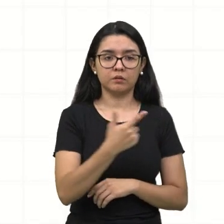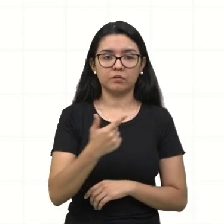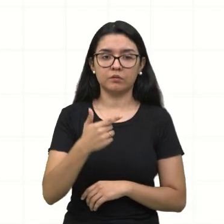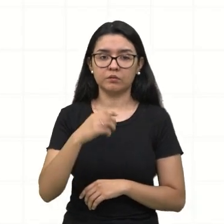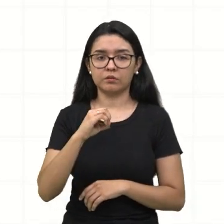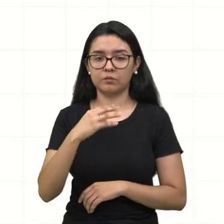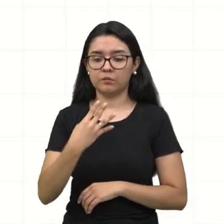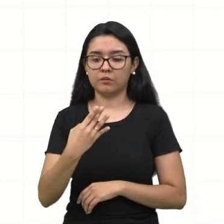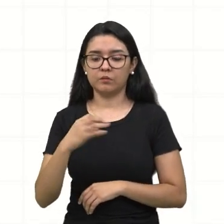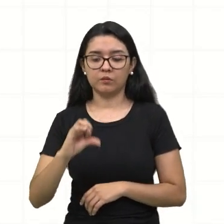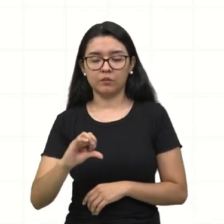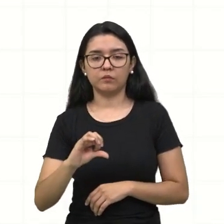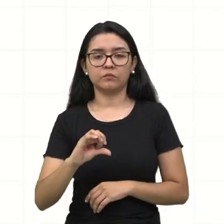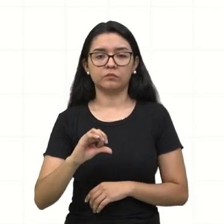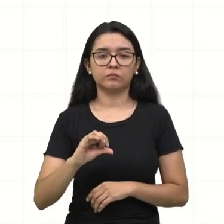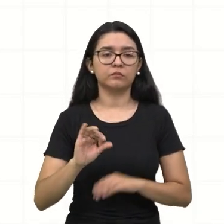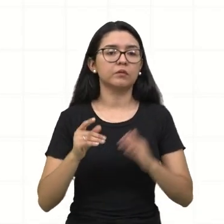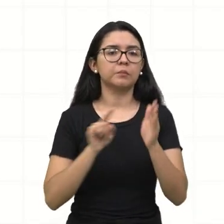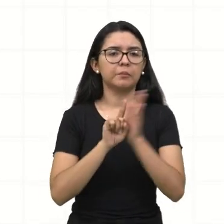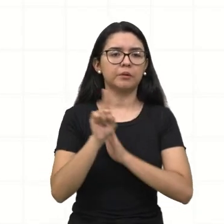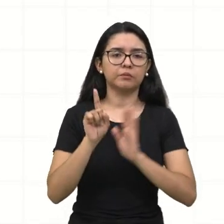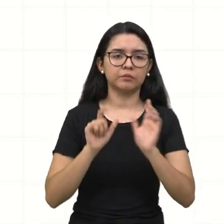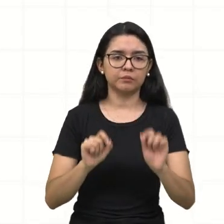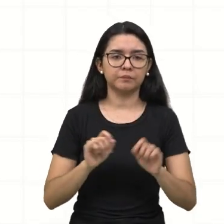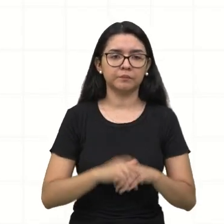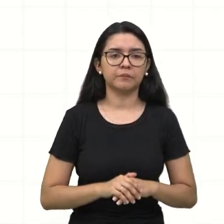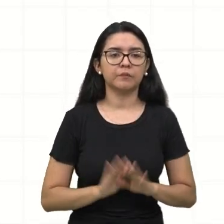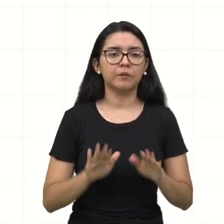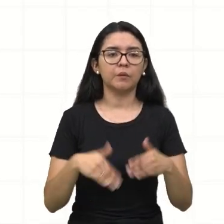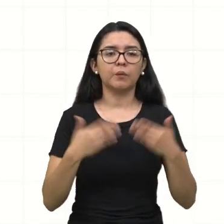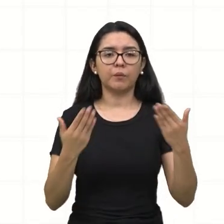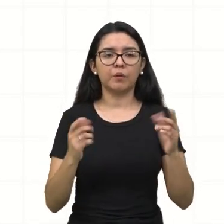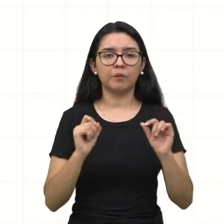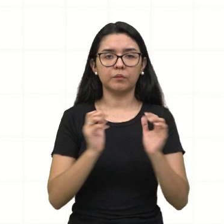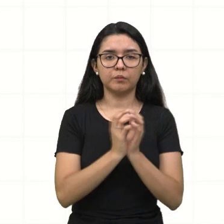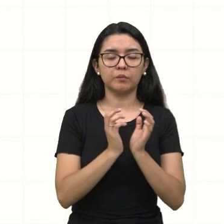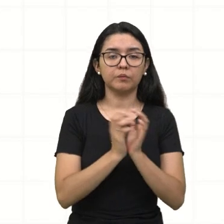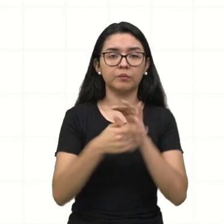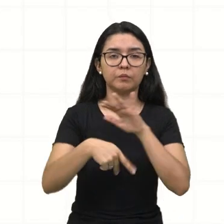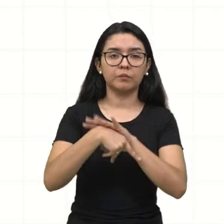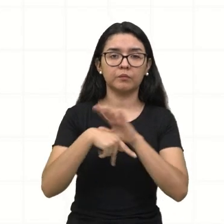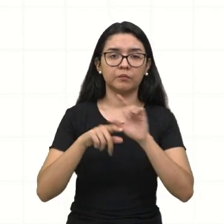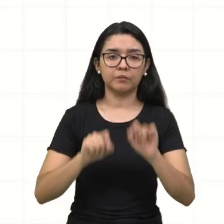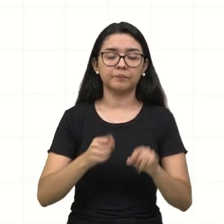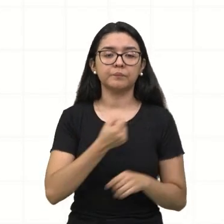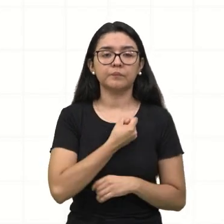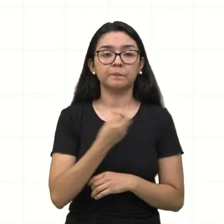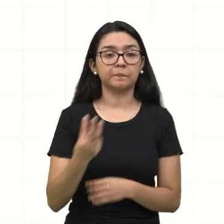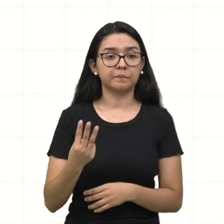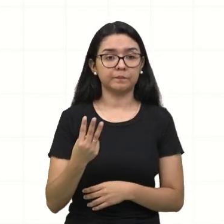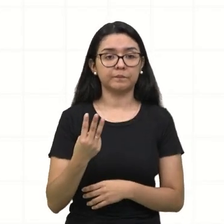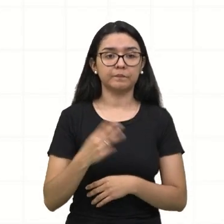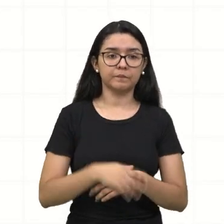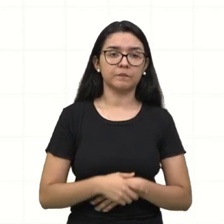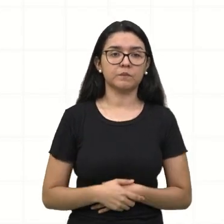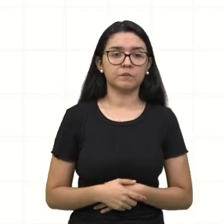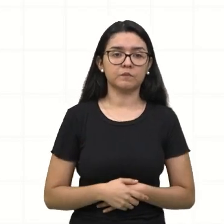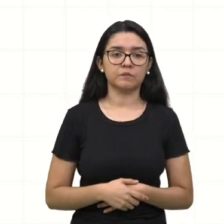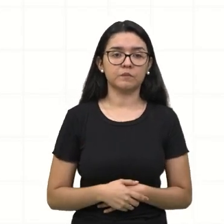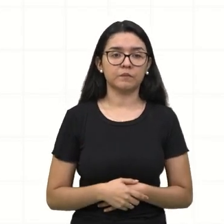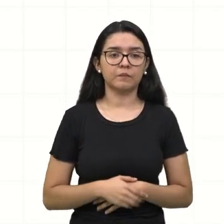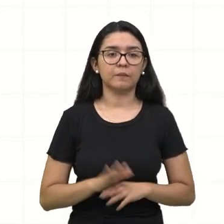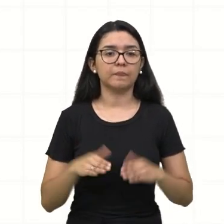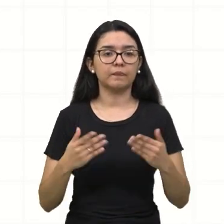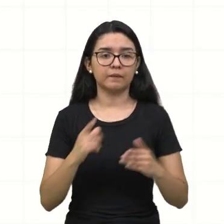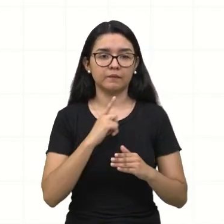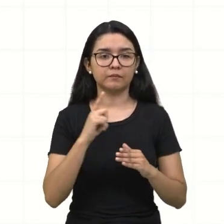ordens. Ele pergunta aqui, ó, qual é a classe que pertence ao algarismo 3? Então, nós